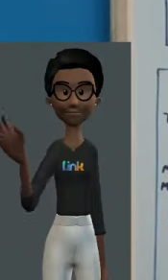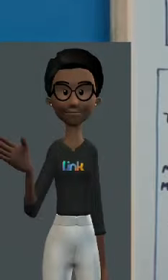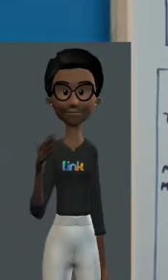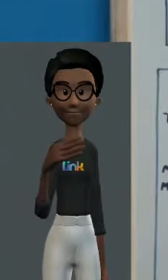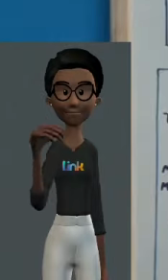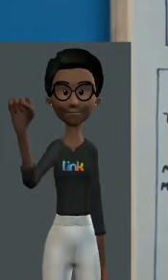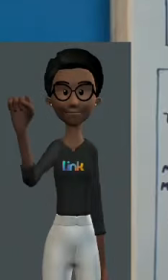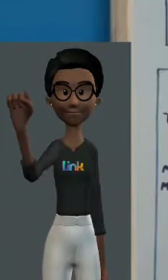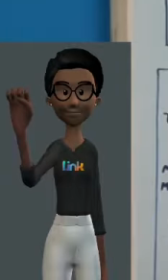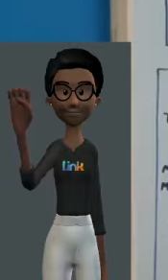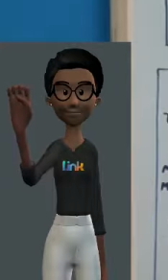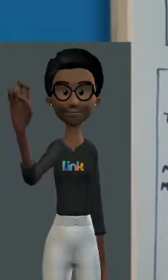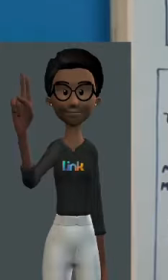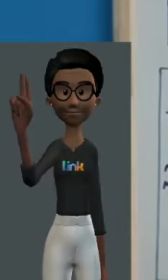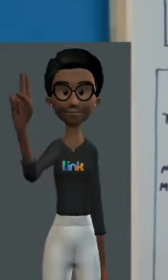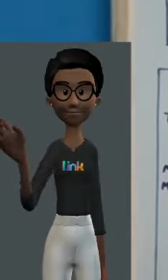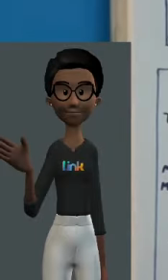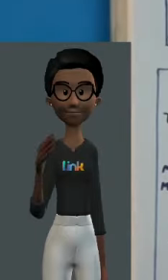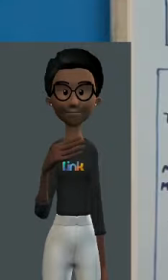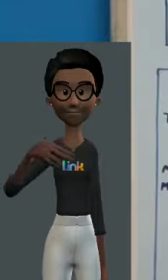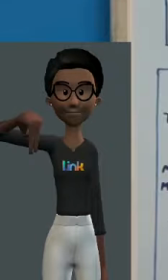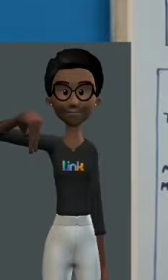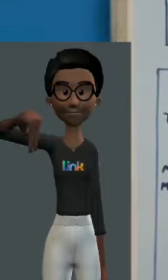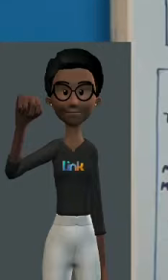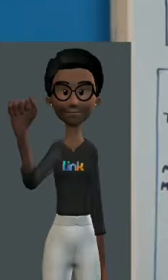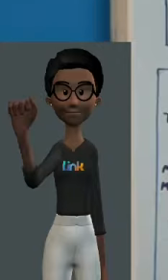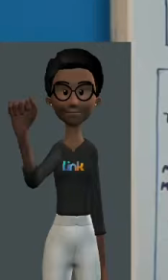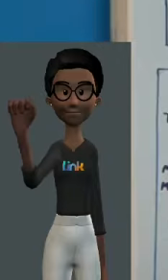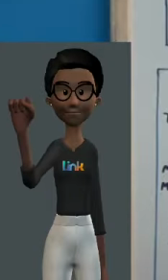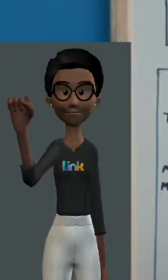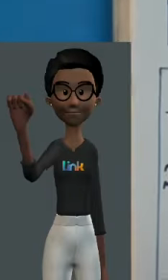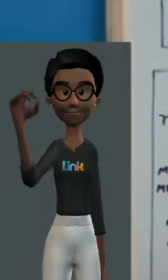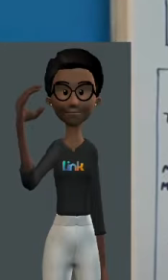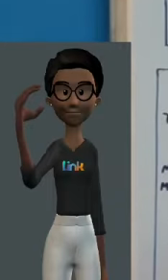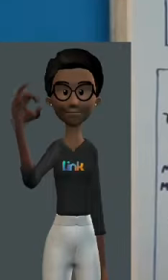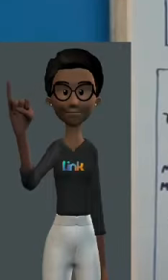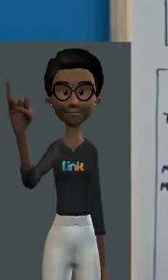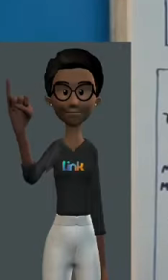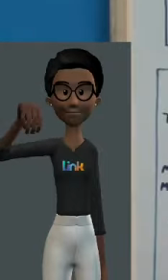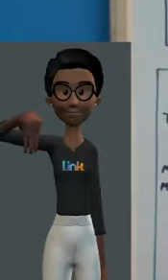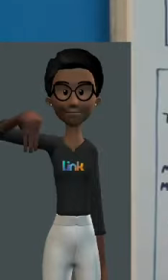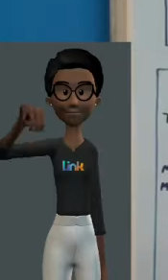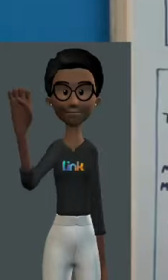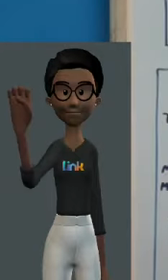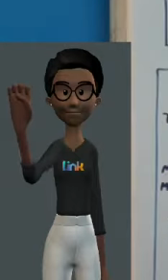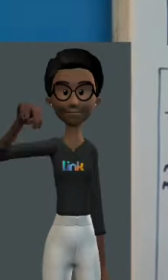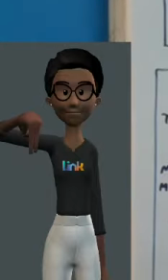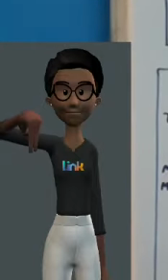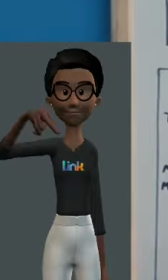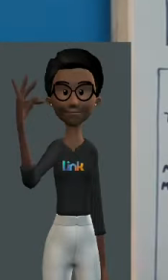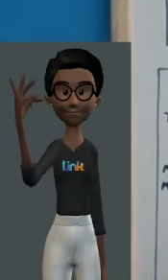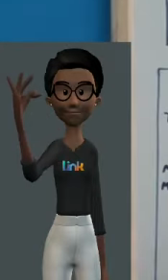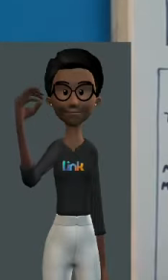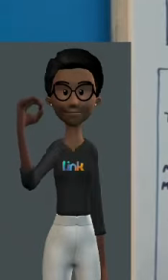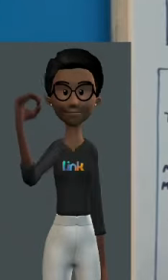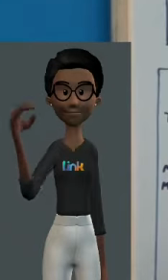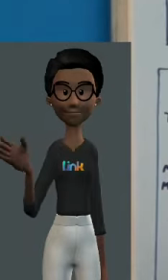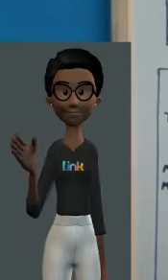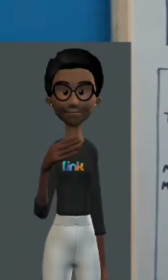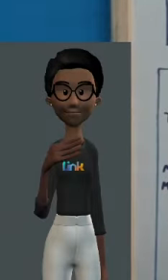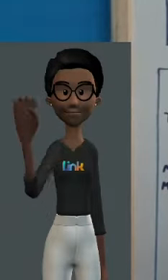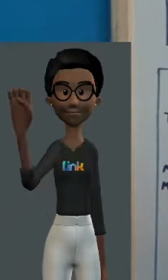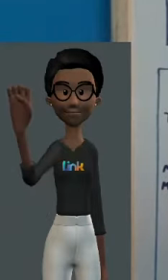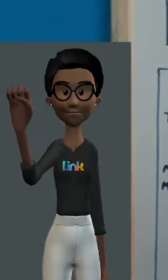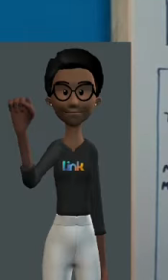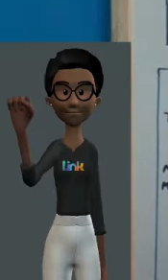verdade, primeiramente ele quase fica cego e louco, porque é muita informação de uma vez, mas depois ele percebe que